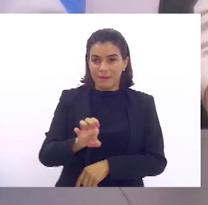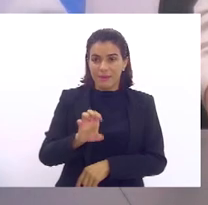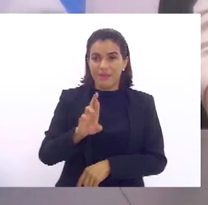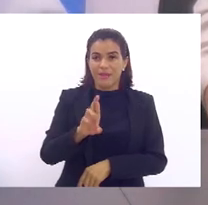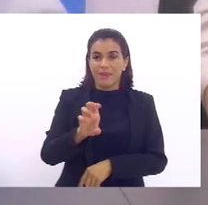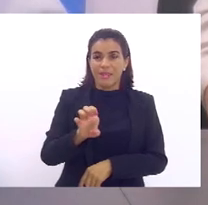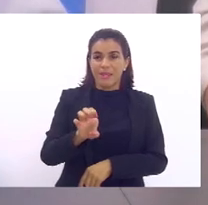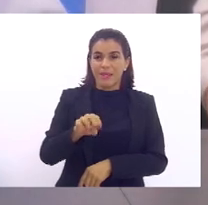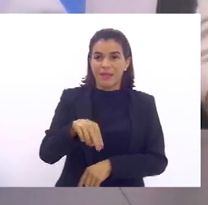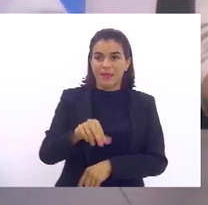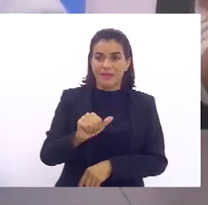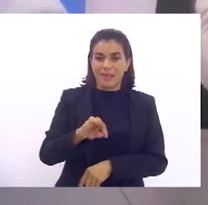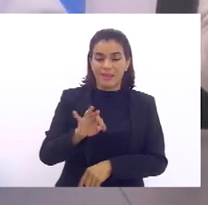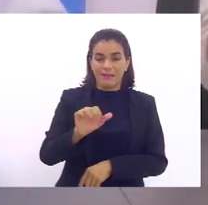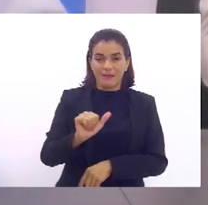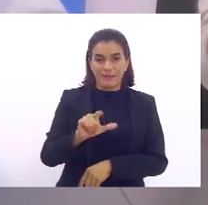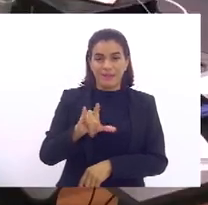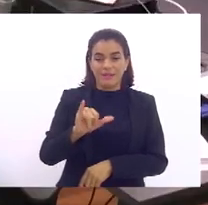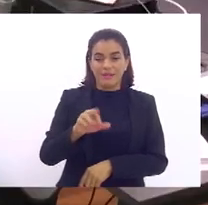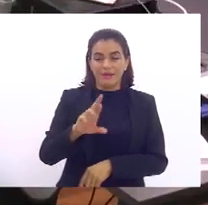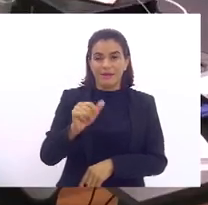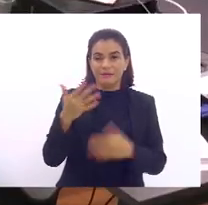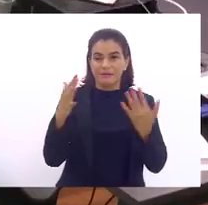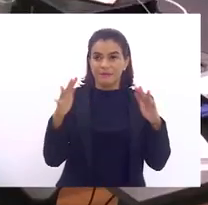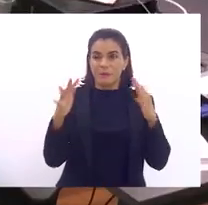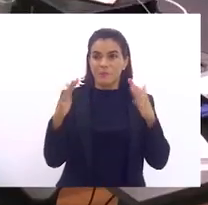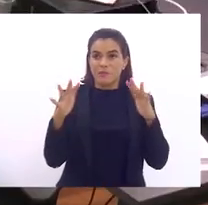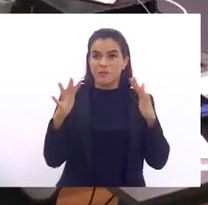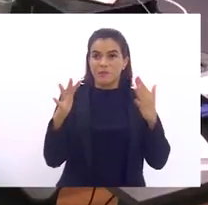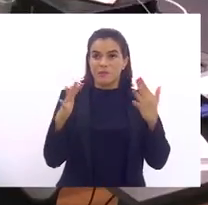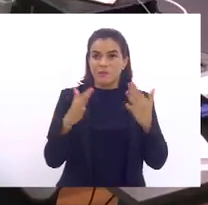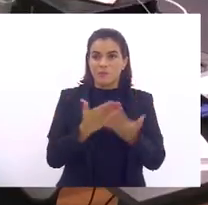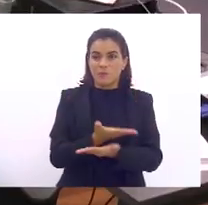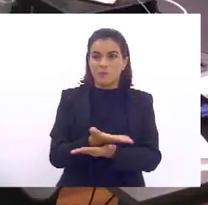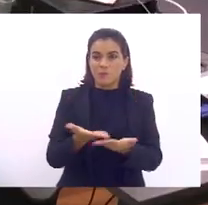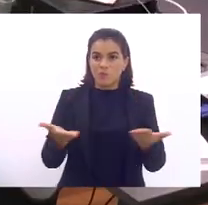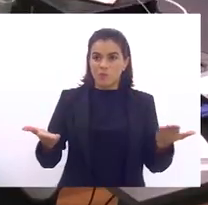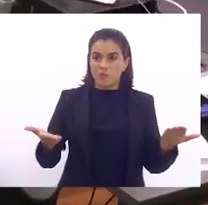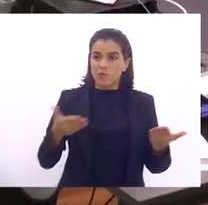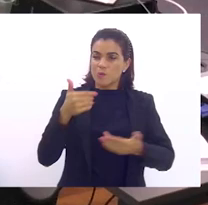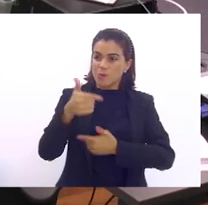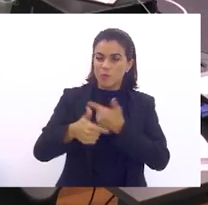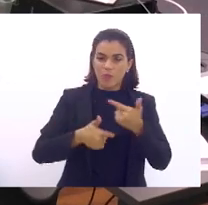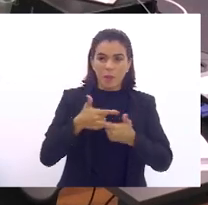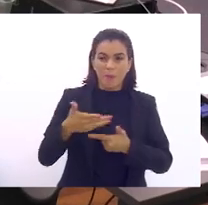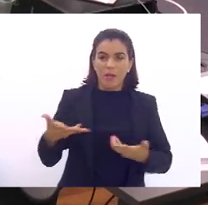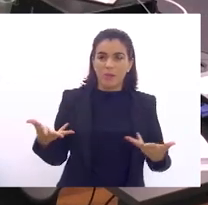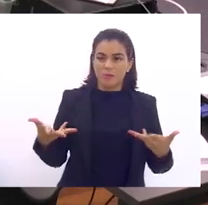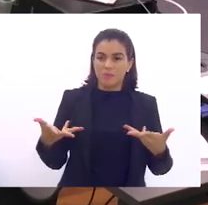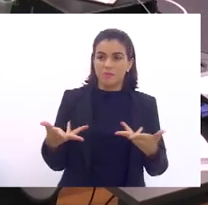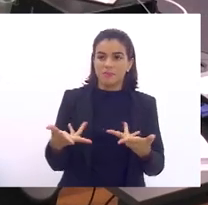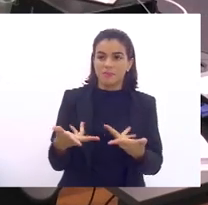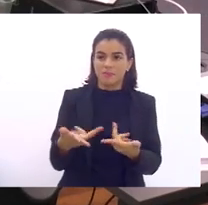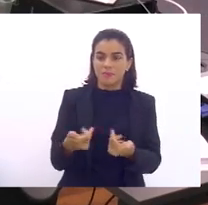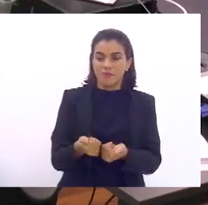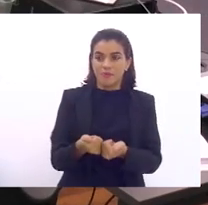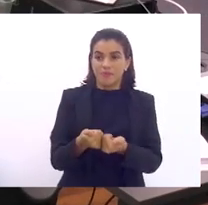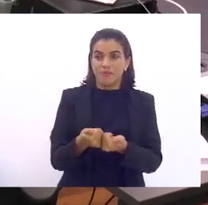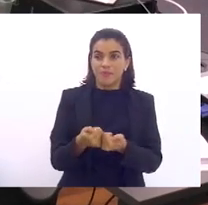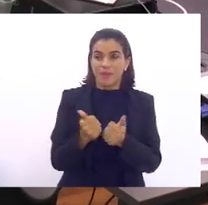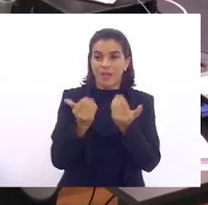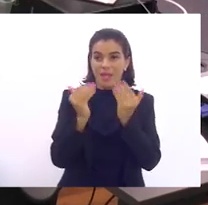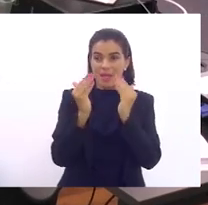Lira Muito Obrigada para vocês Vocês Fizeram um trabalho brilhante a revisão desse